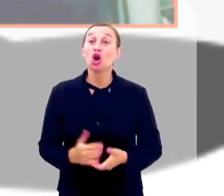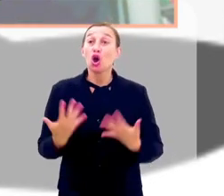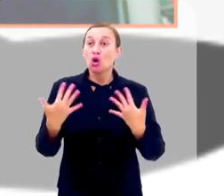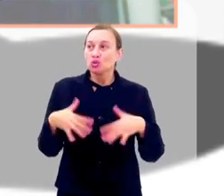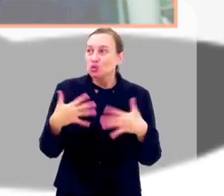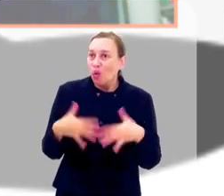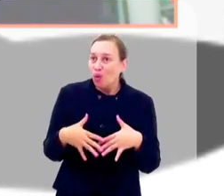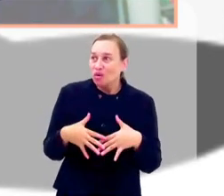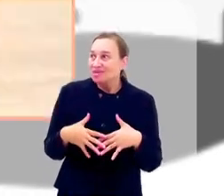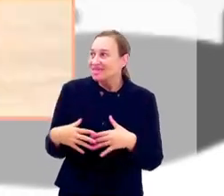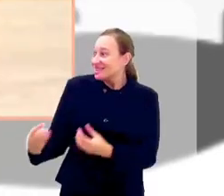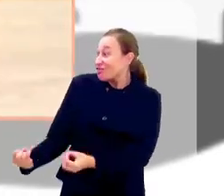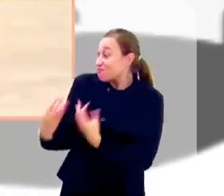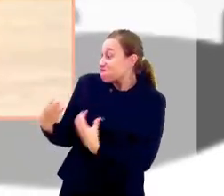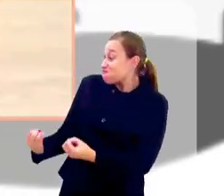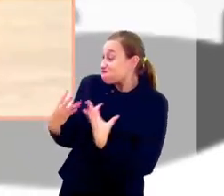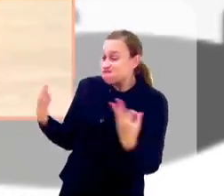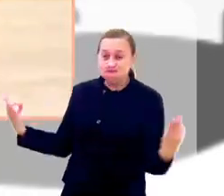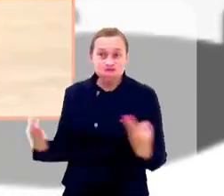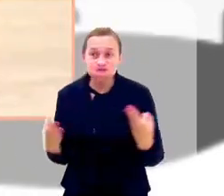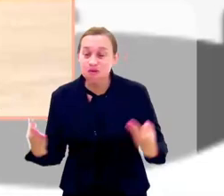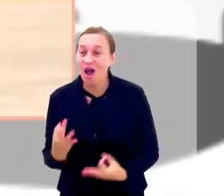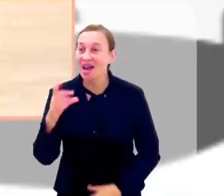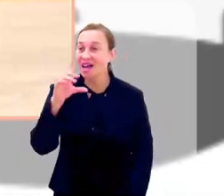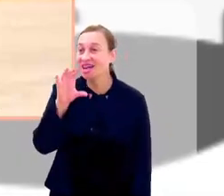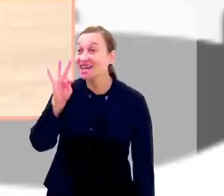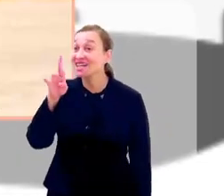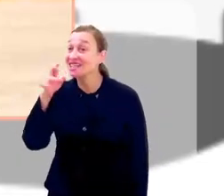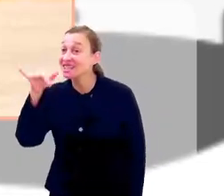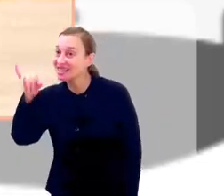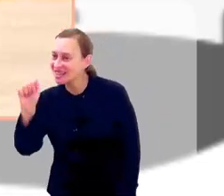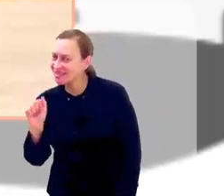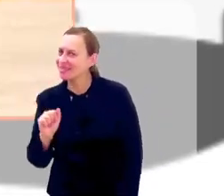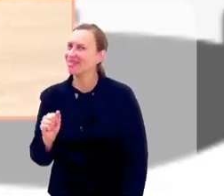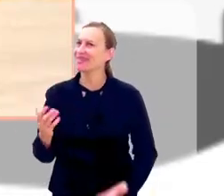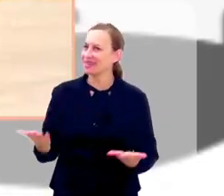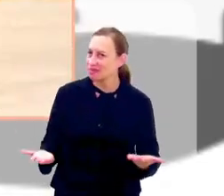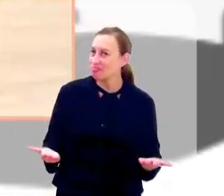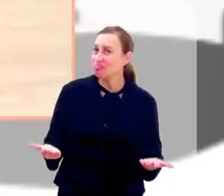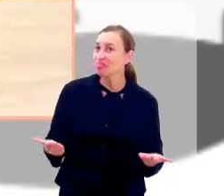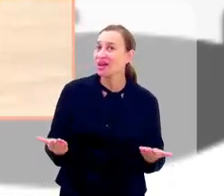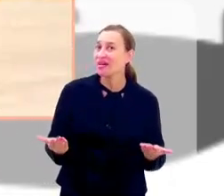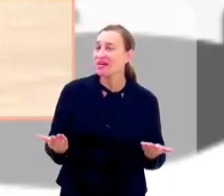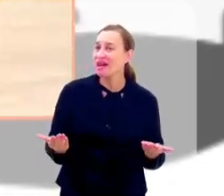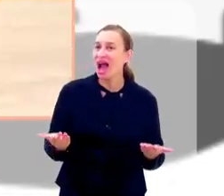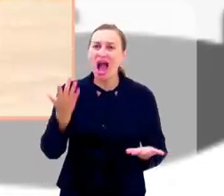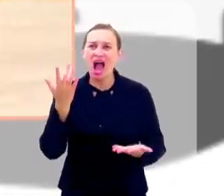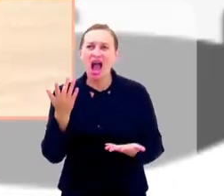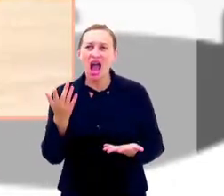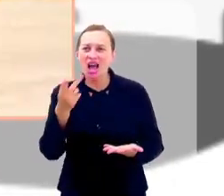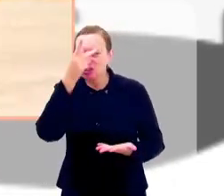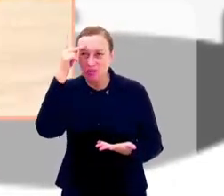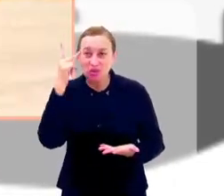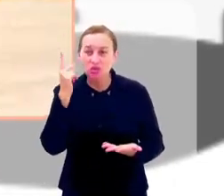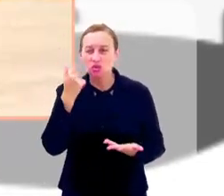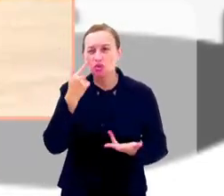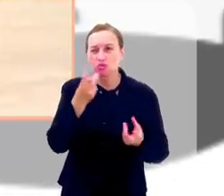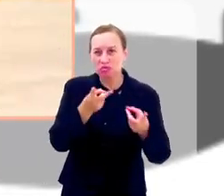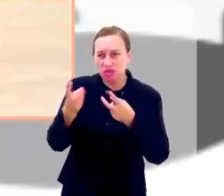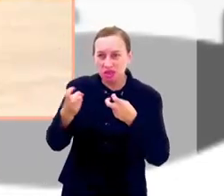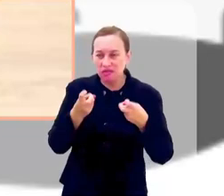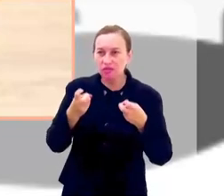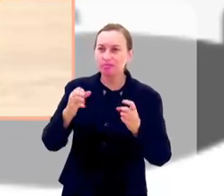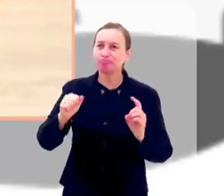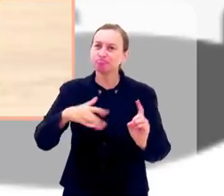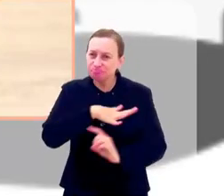feliz. Nossa, mas que aula! Ô Cristina, essa coisa de as pessoas.